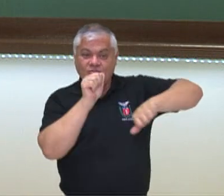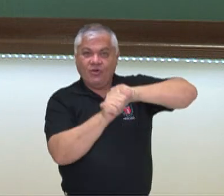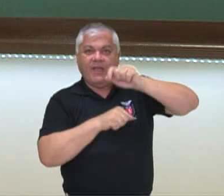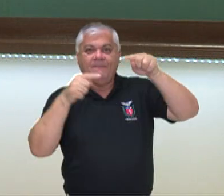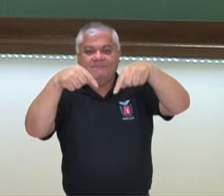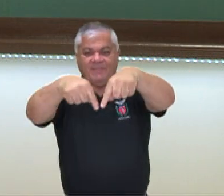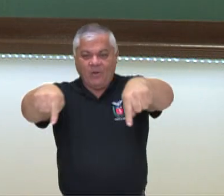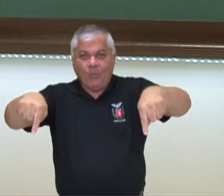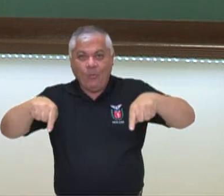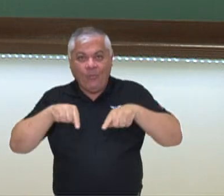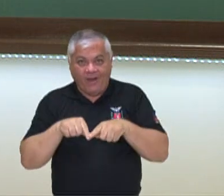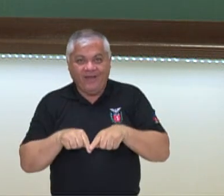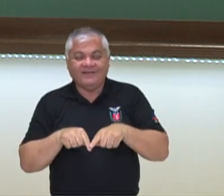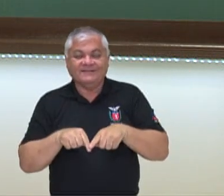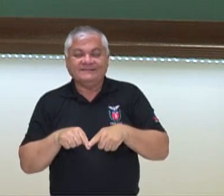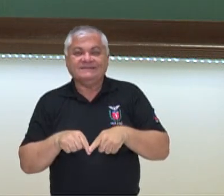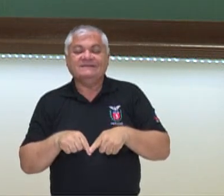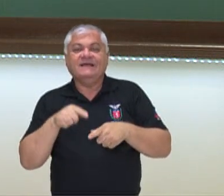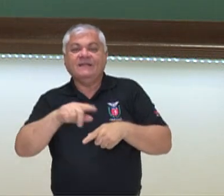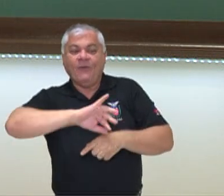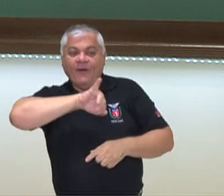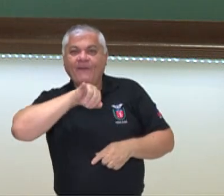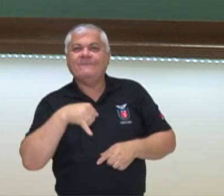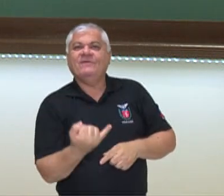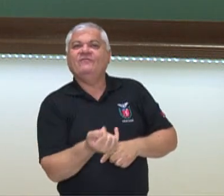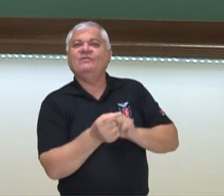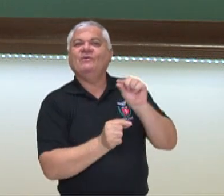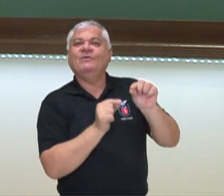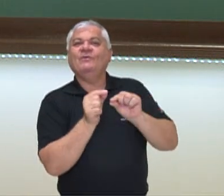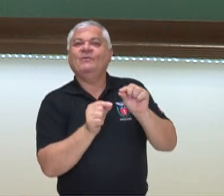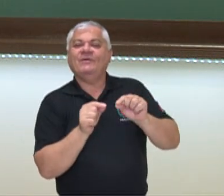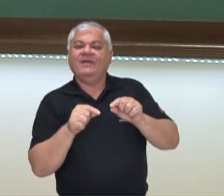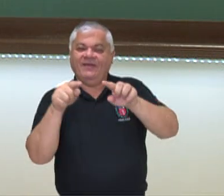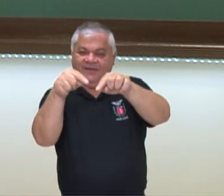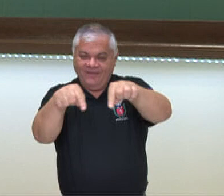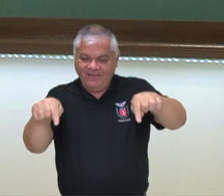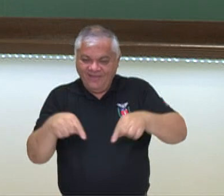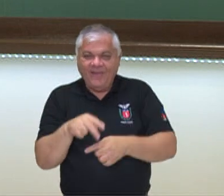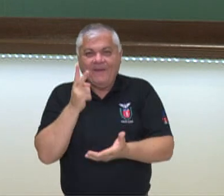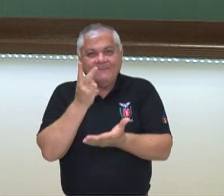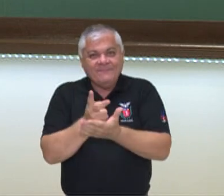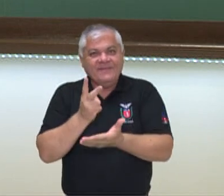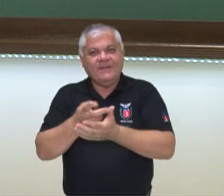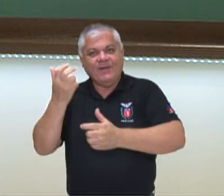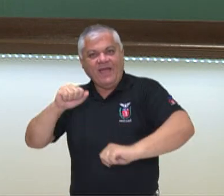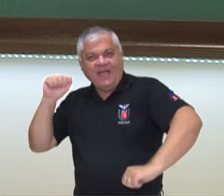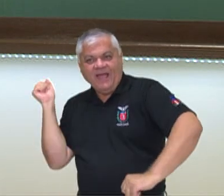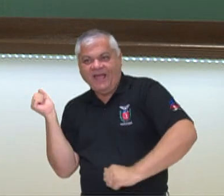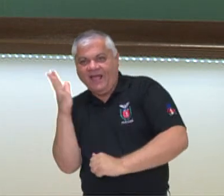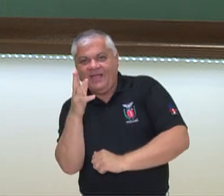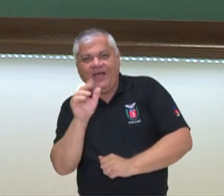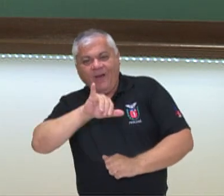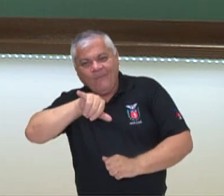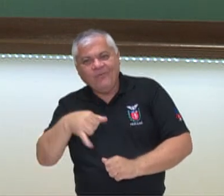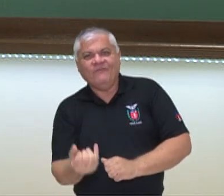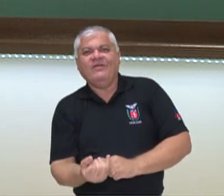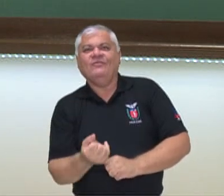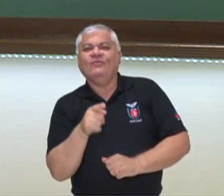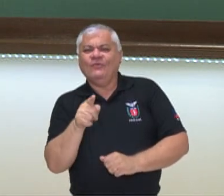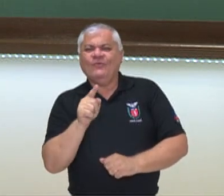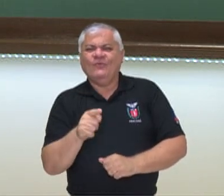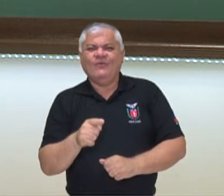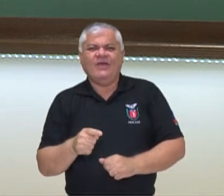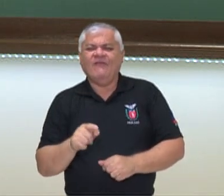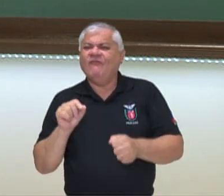criar o futebol de salão, se aproveitou a quadra de handebol, que era um esporte que já existia, para não ter que criar uma